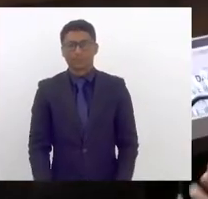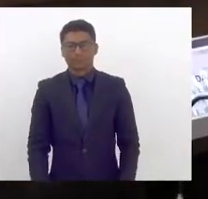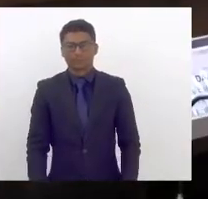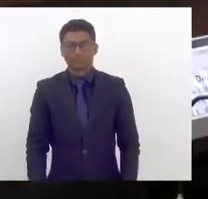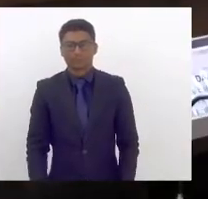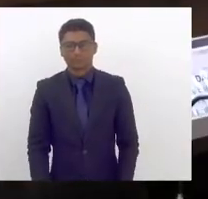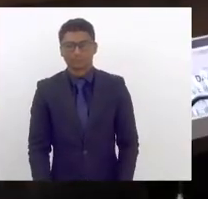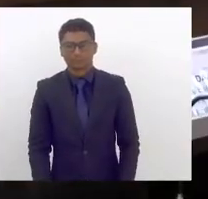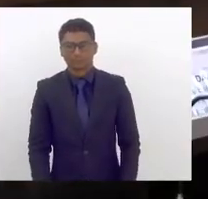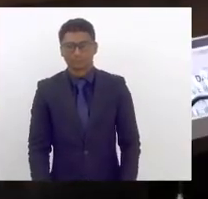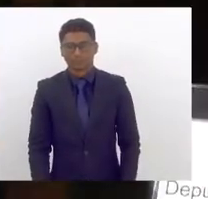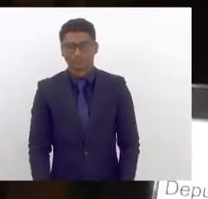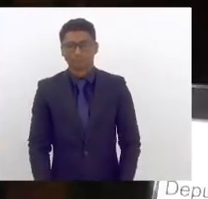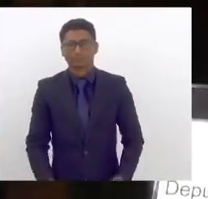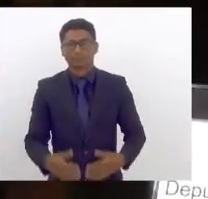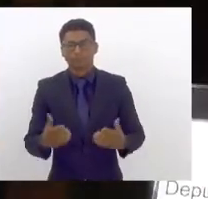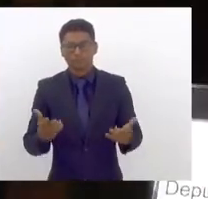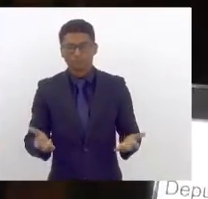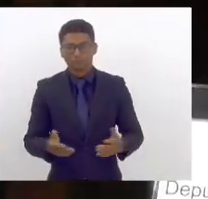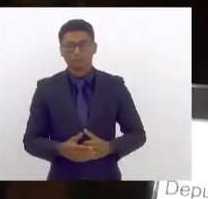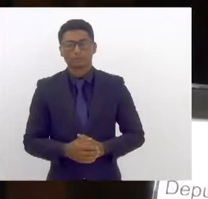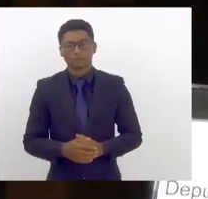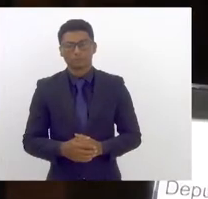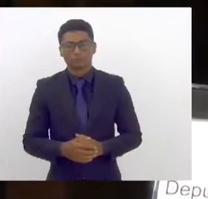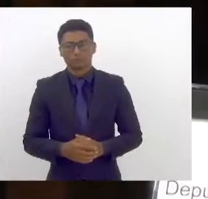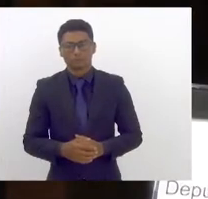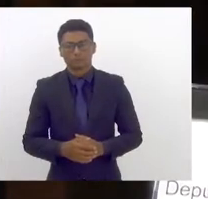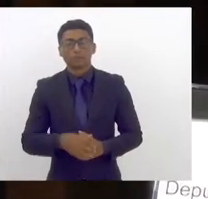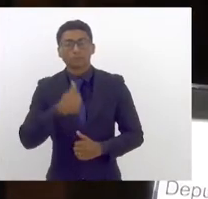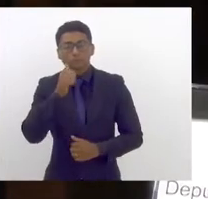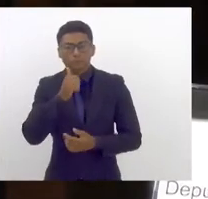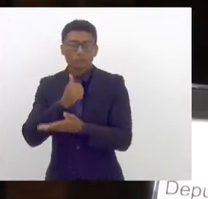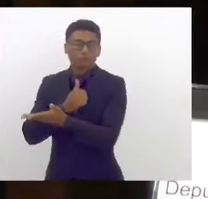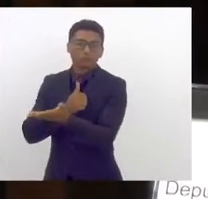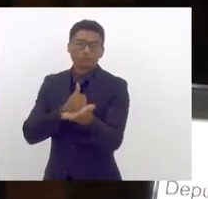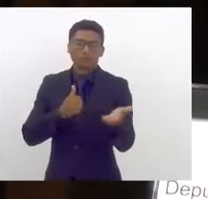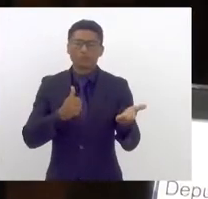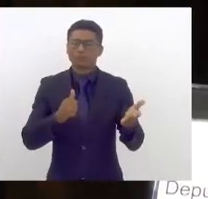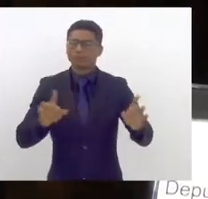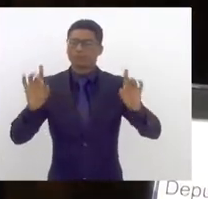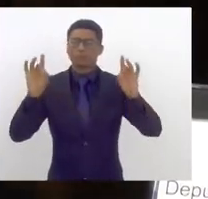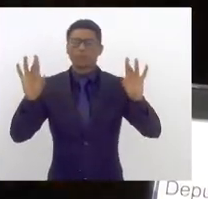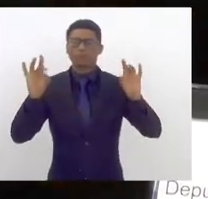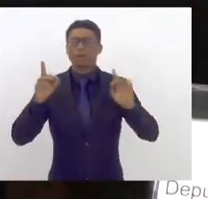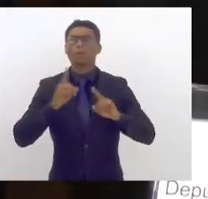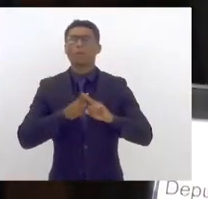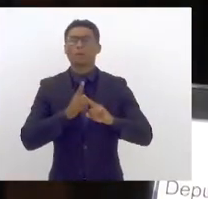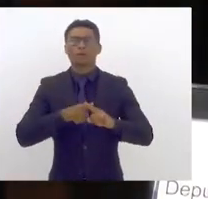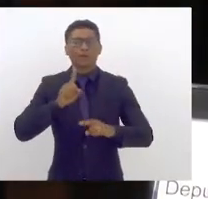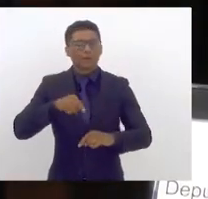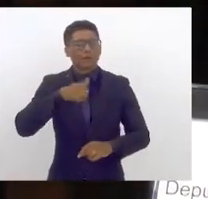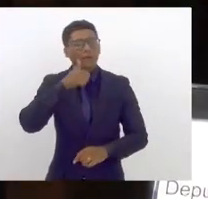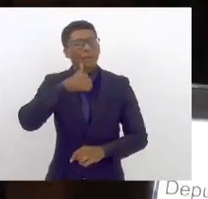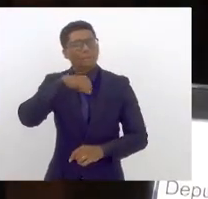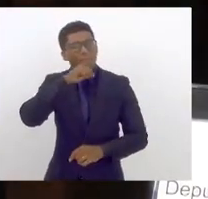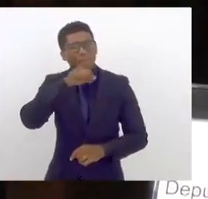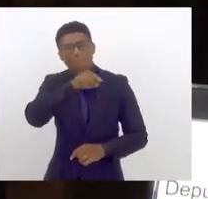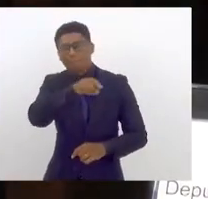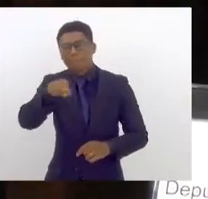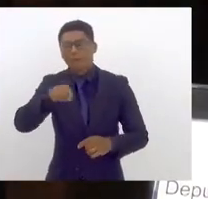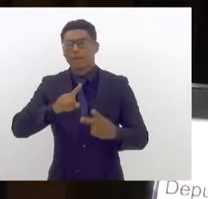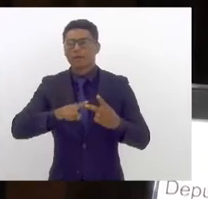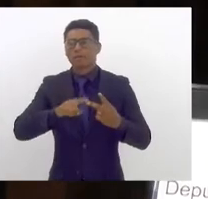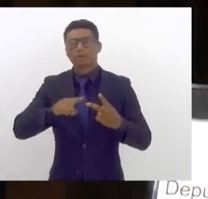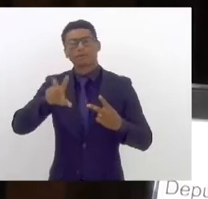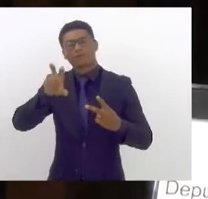cão preciosa e são né Afinal nós somos mães companheiras avós